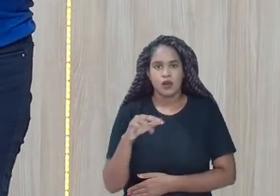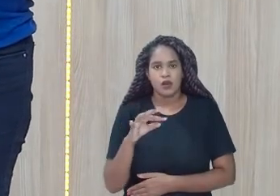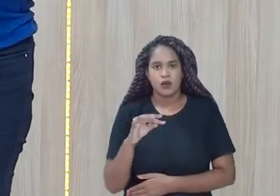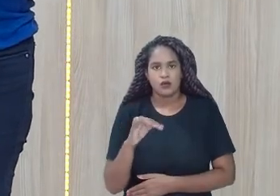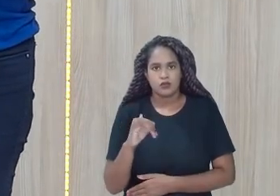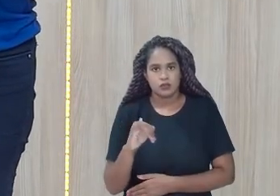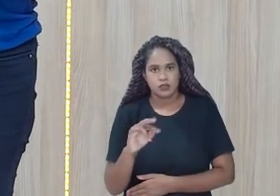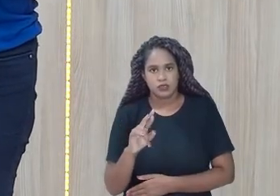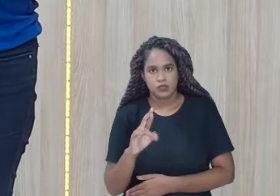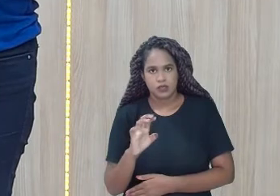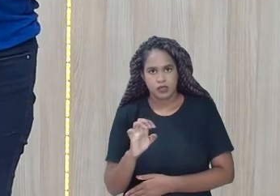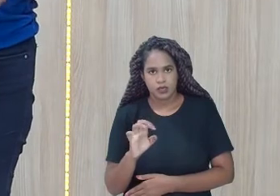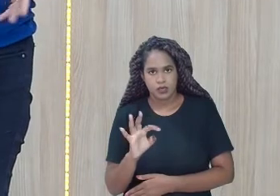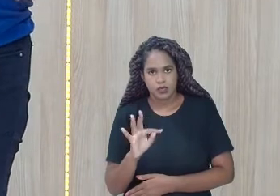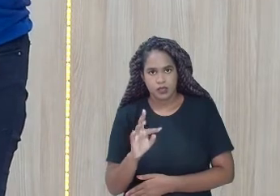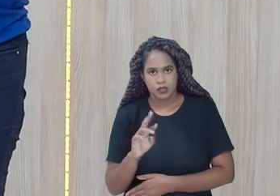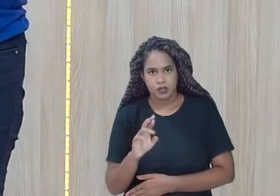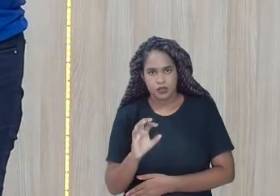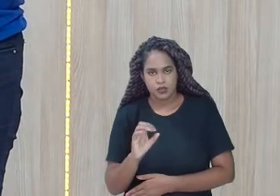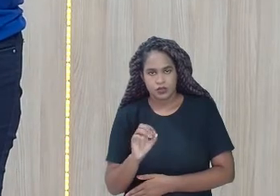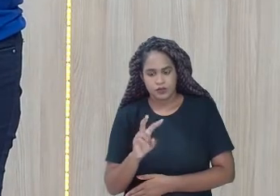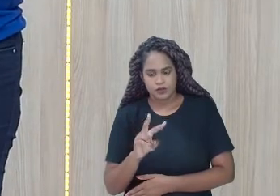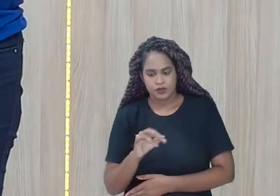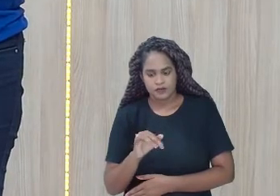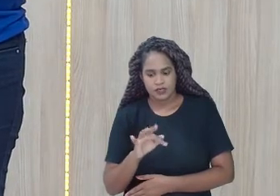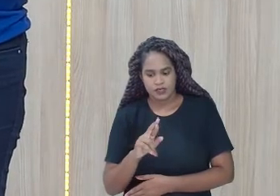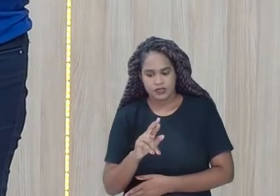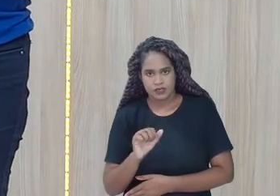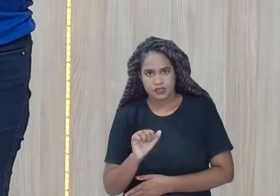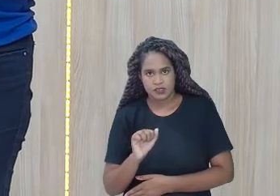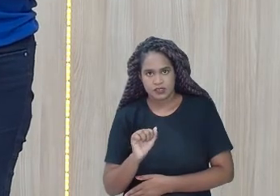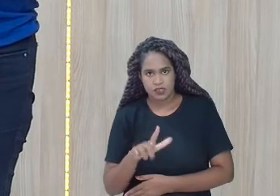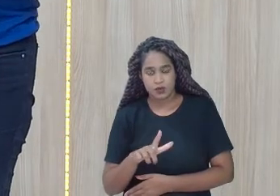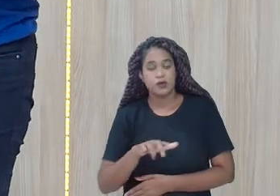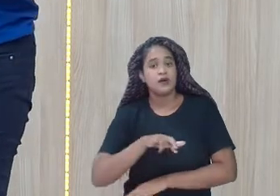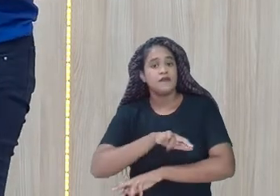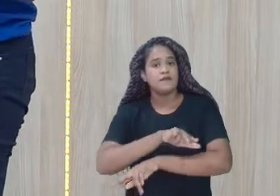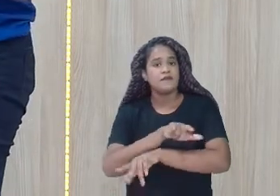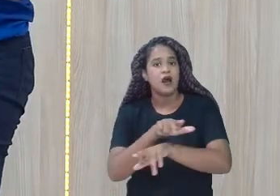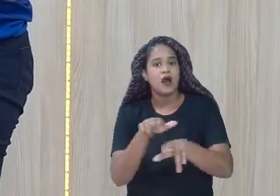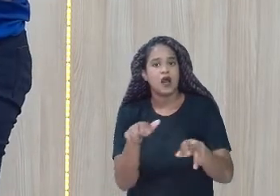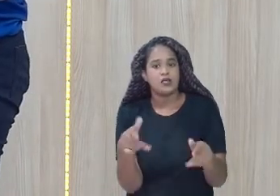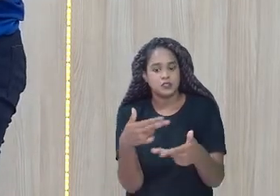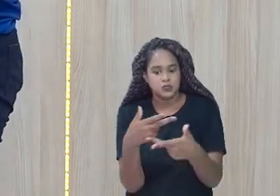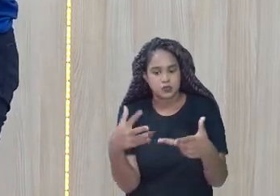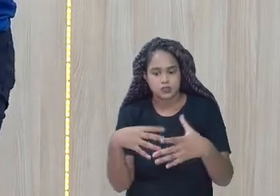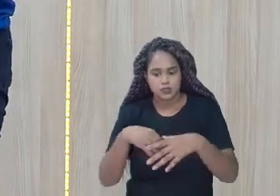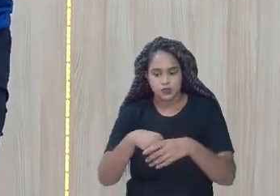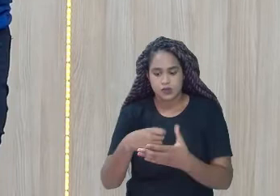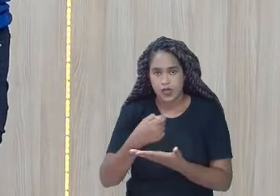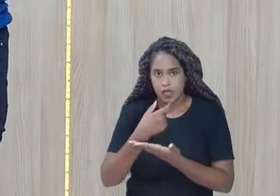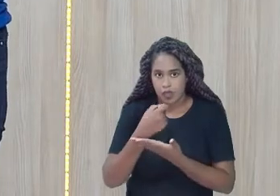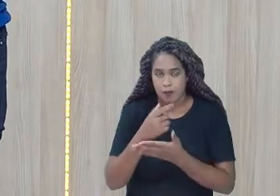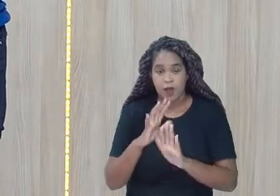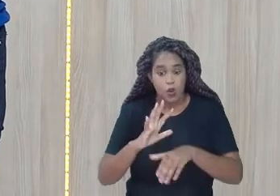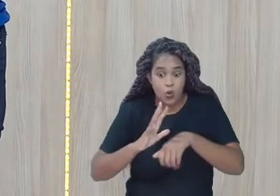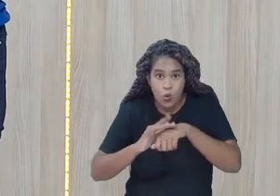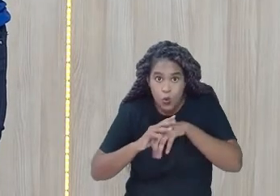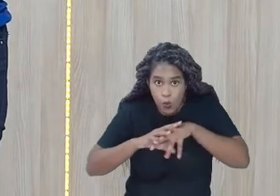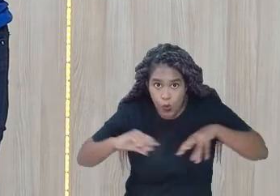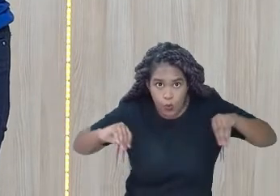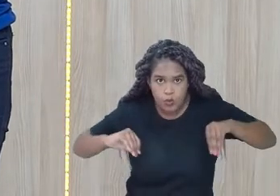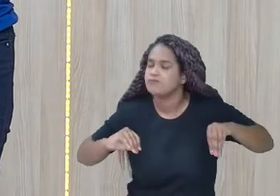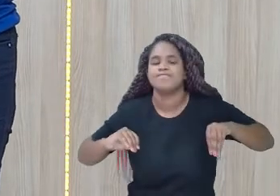falam que é um coquetel, porque é a junção de várias substâncias que elas não vão levar a cura do paciente